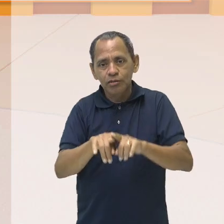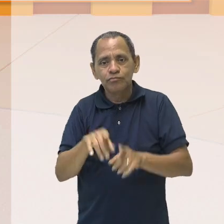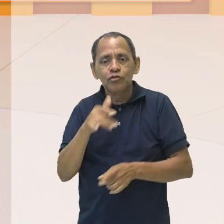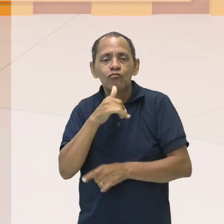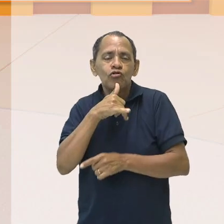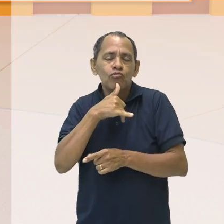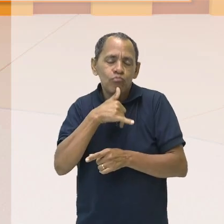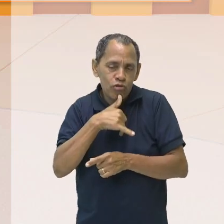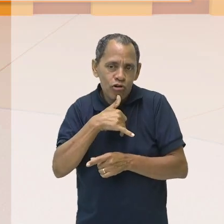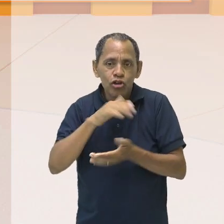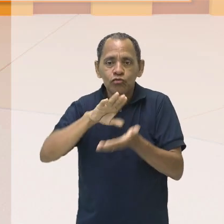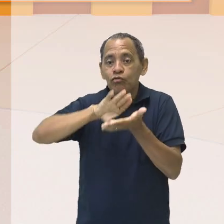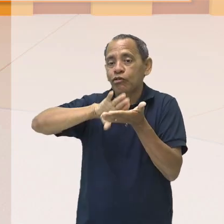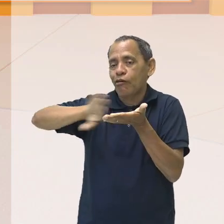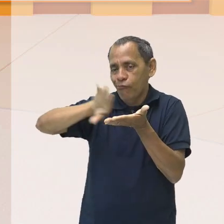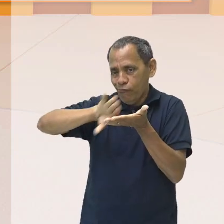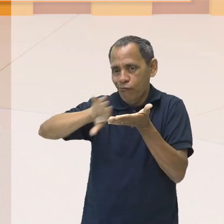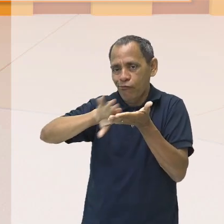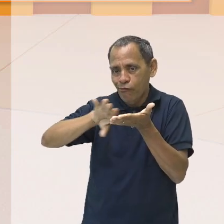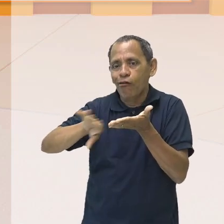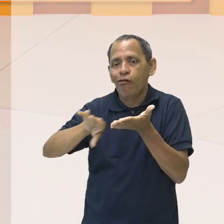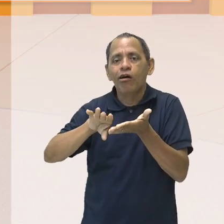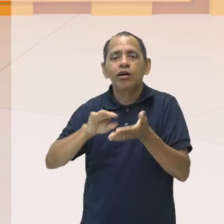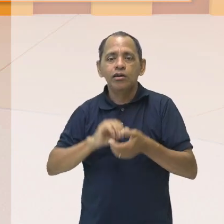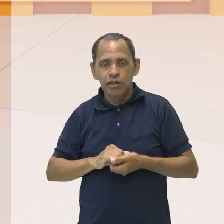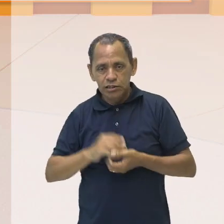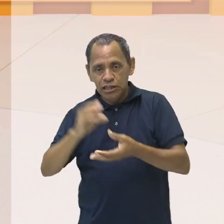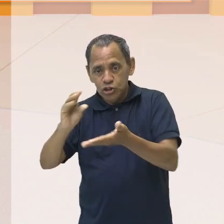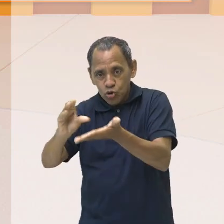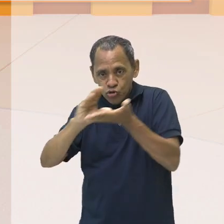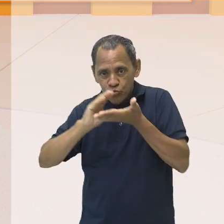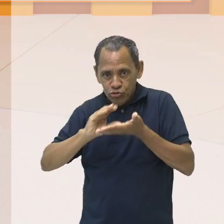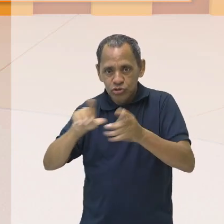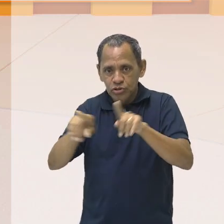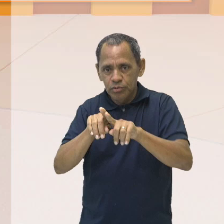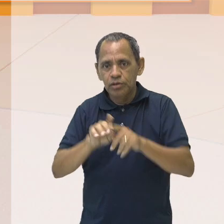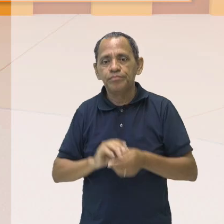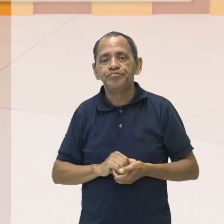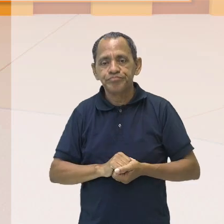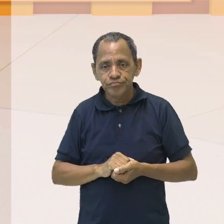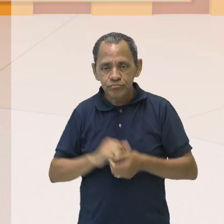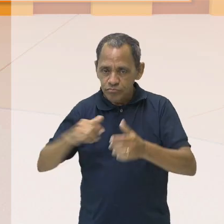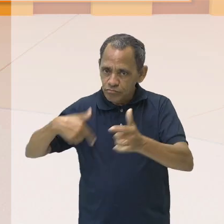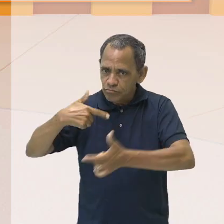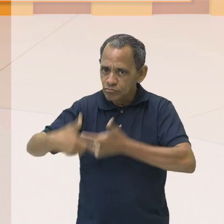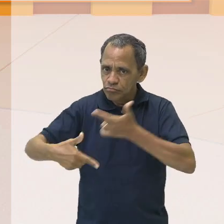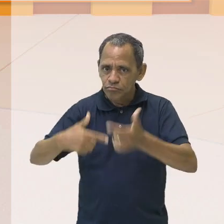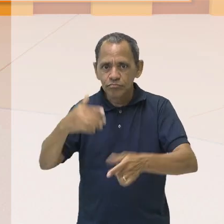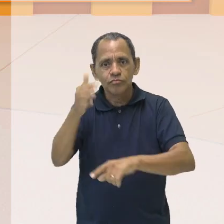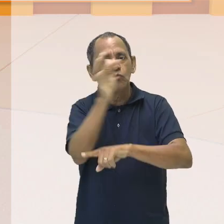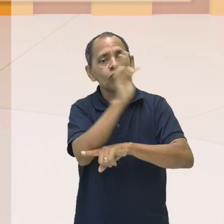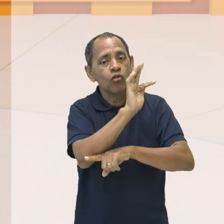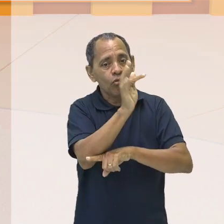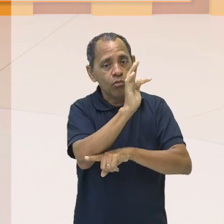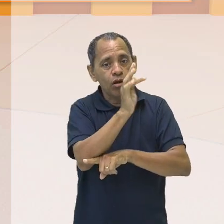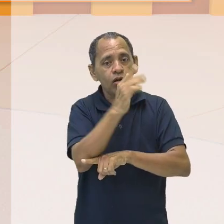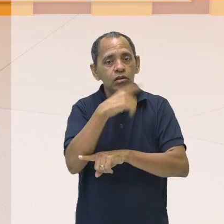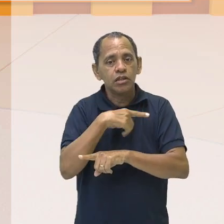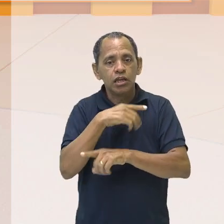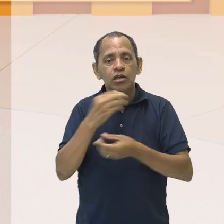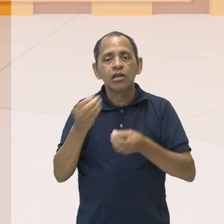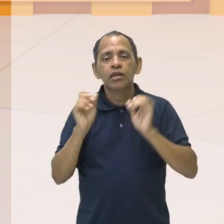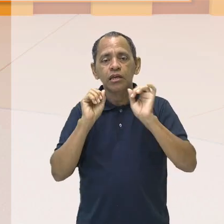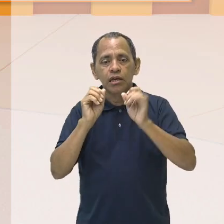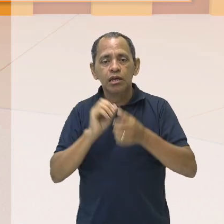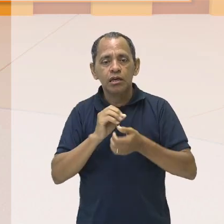ficando fora desses benefícios. Então, além do trabalho, disso em relação ao trabalho formal, ele contribui